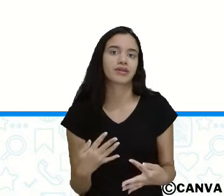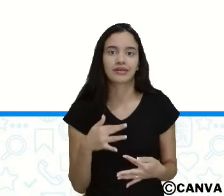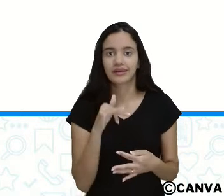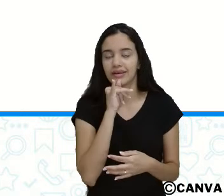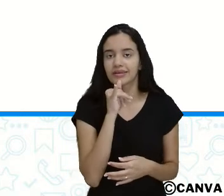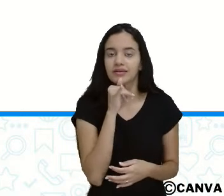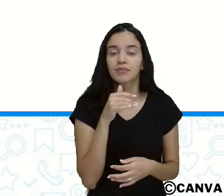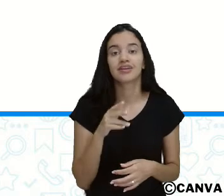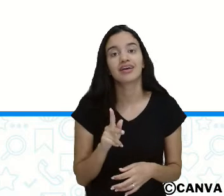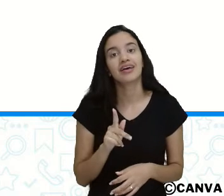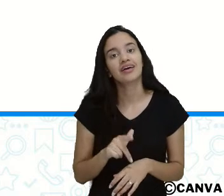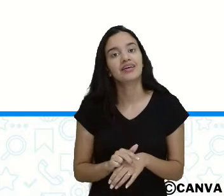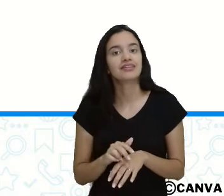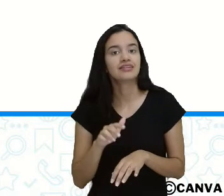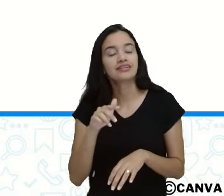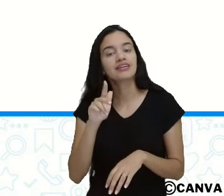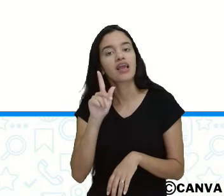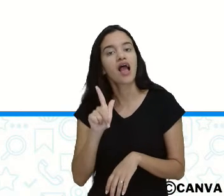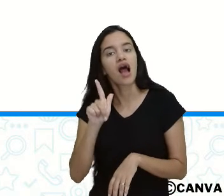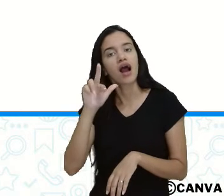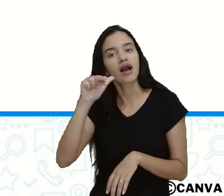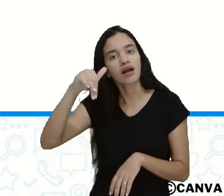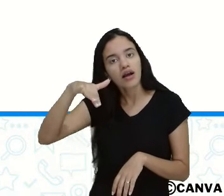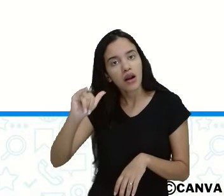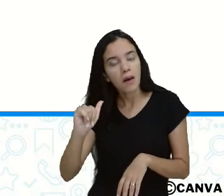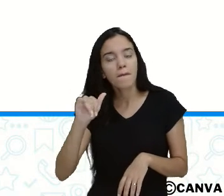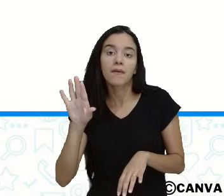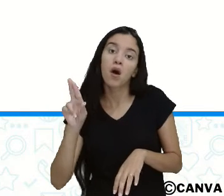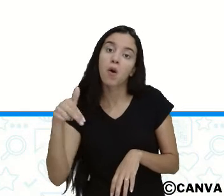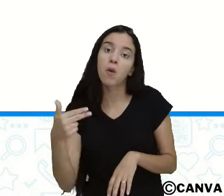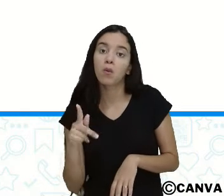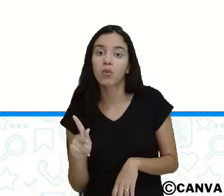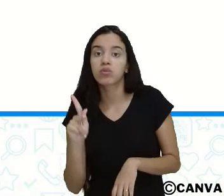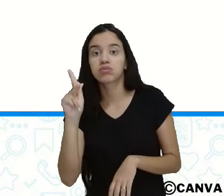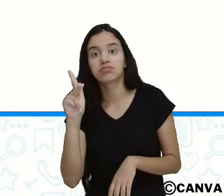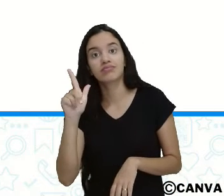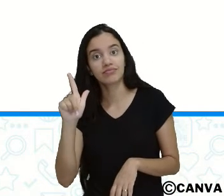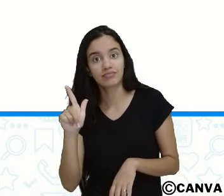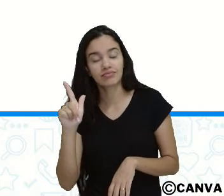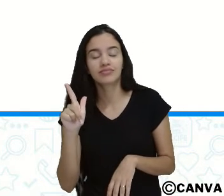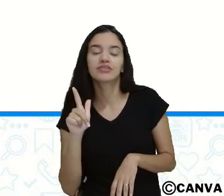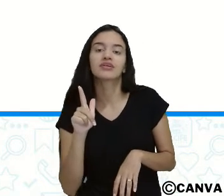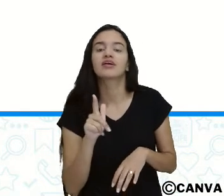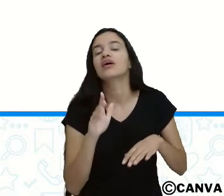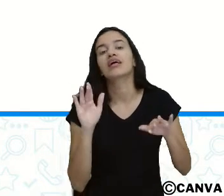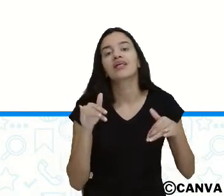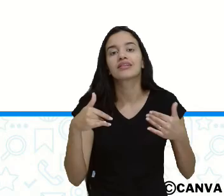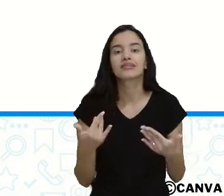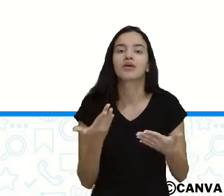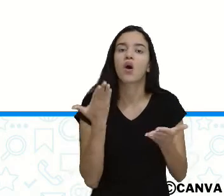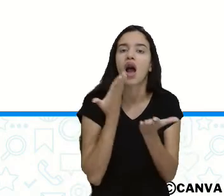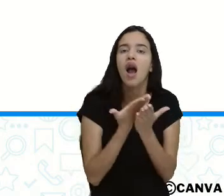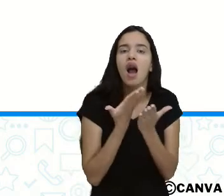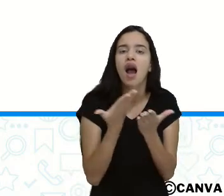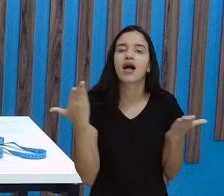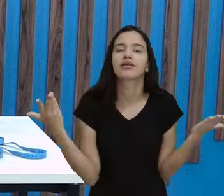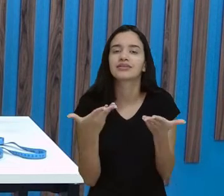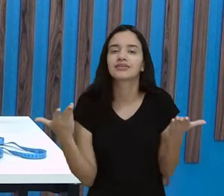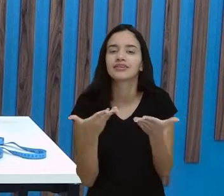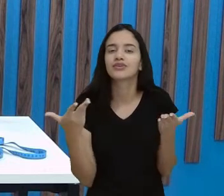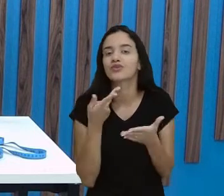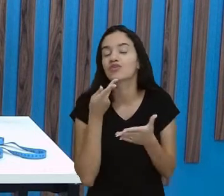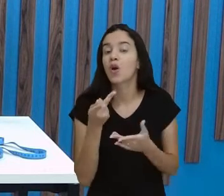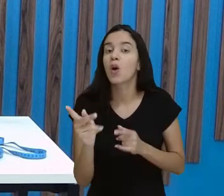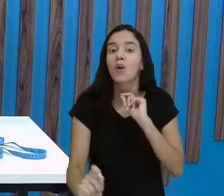em quilograma ou em grama, a gente está falando da grandeza massa. Então, a aula de hoje falou sobre